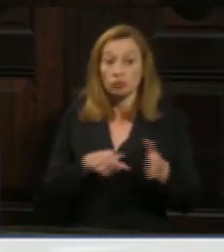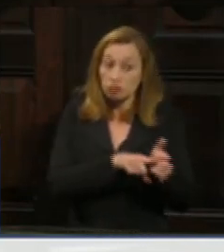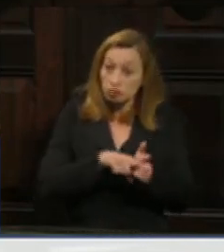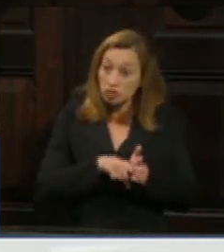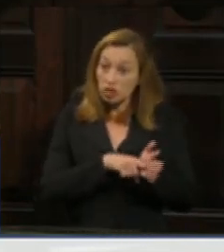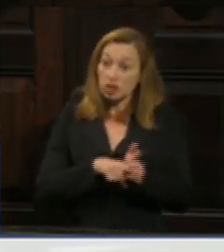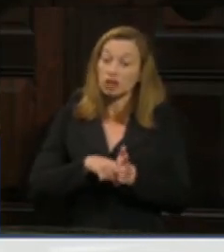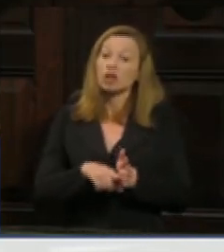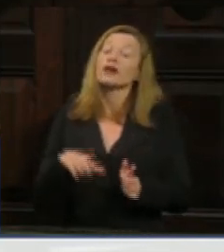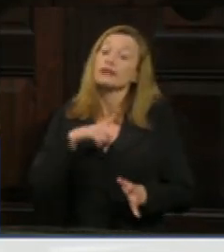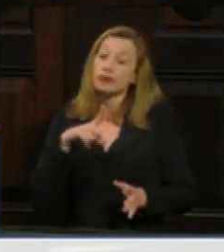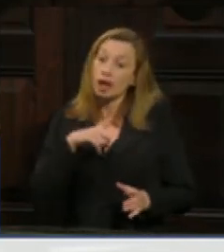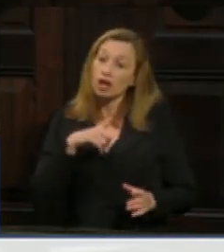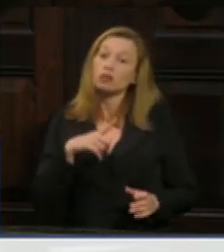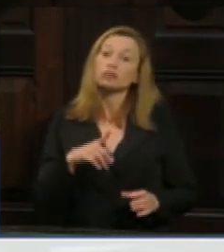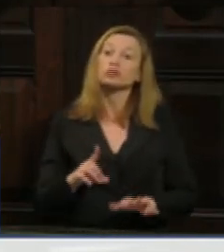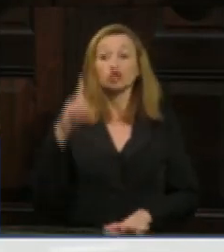que